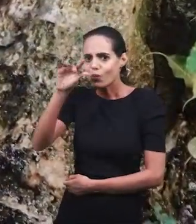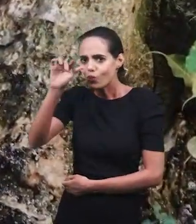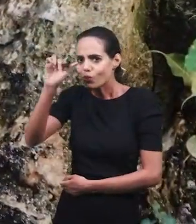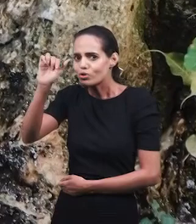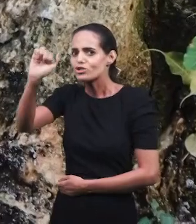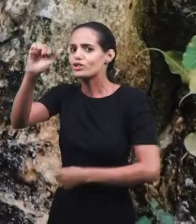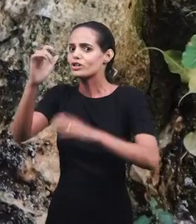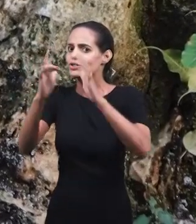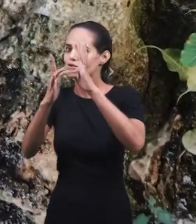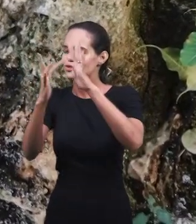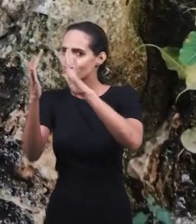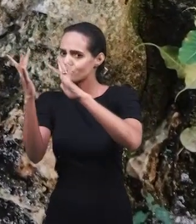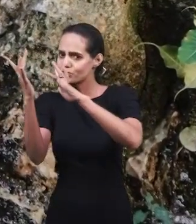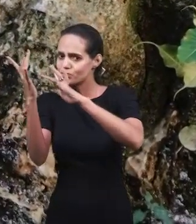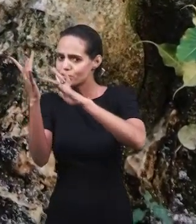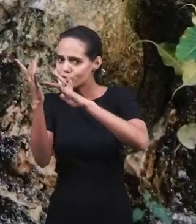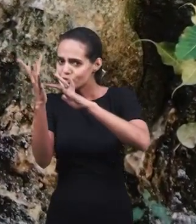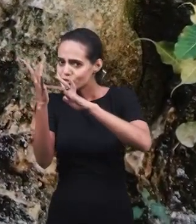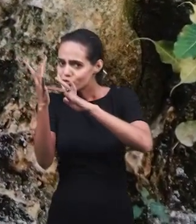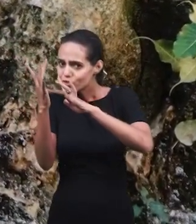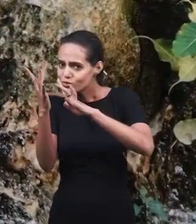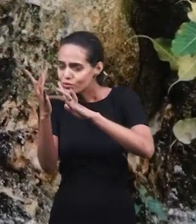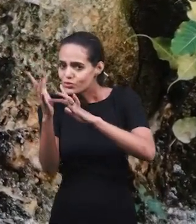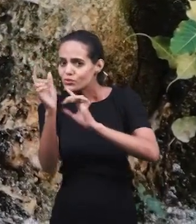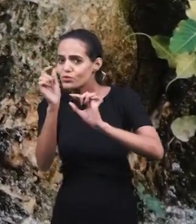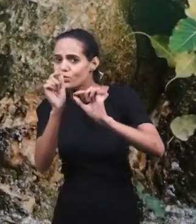no dia da sua partida,